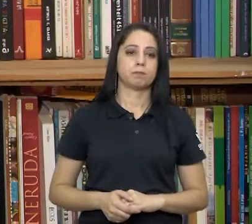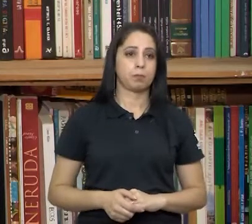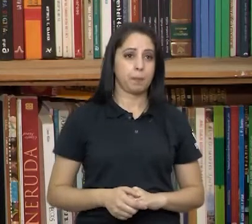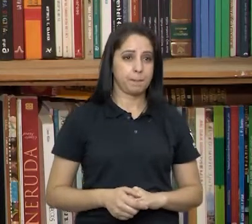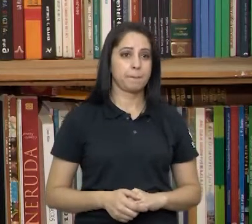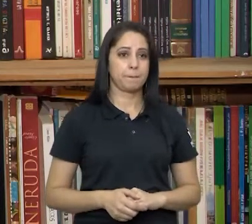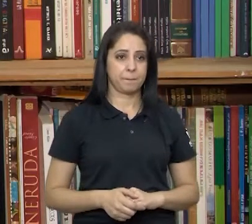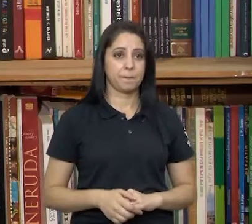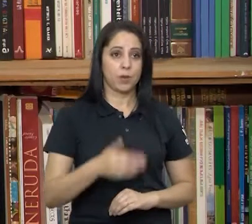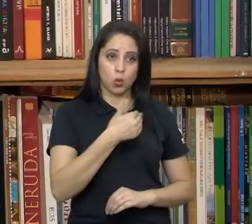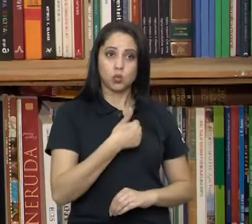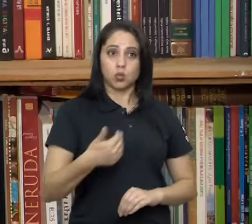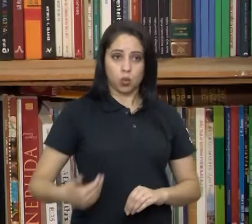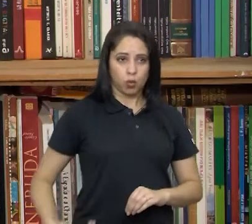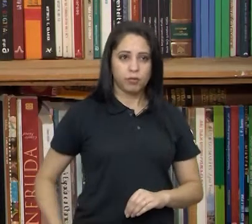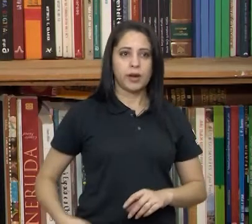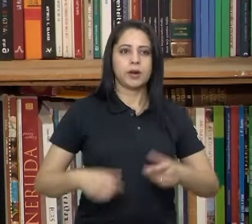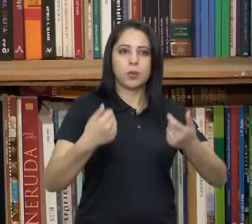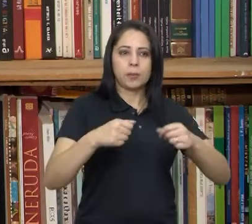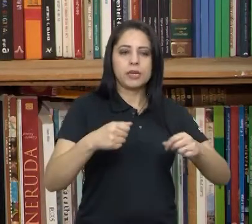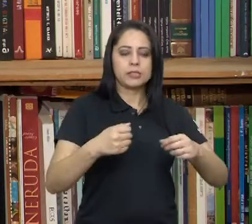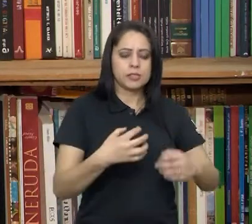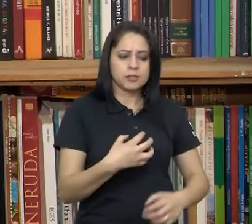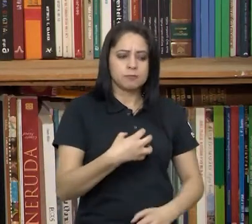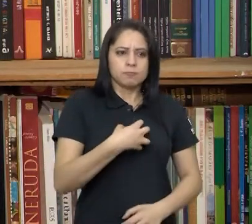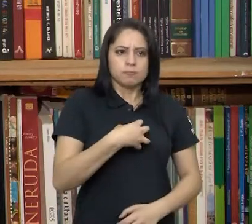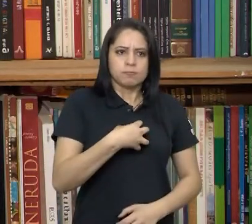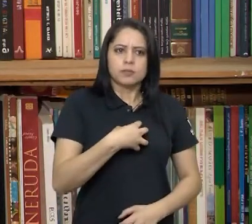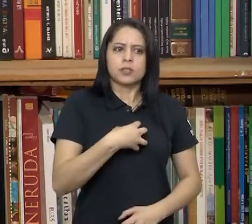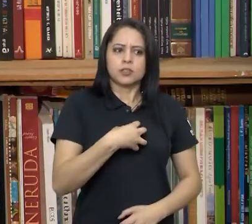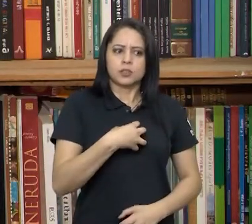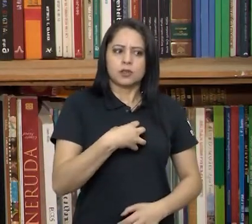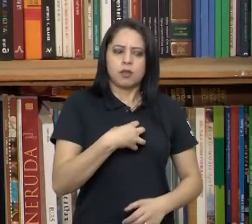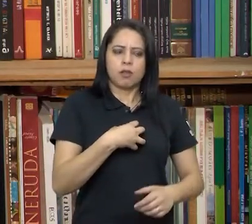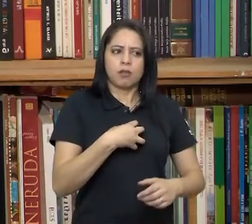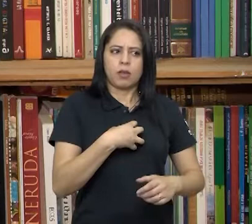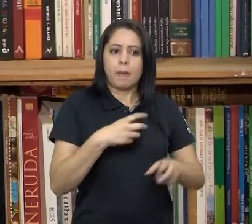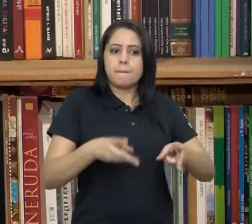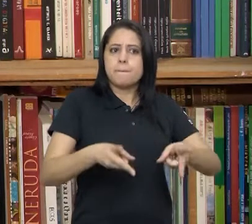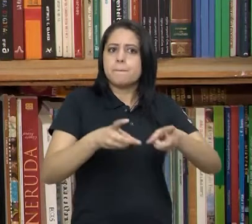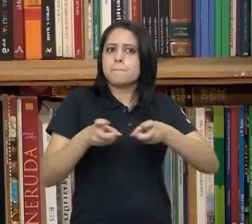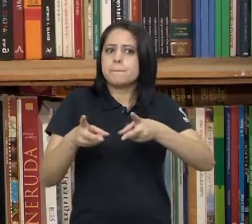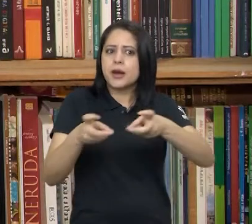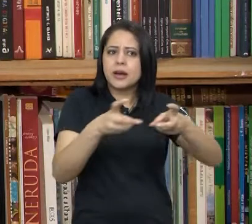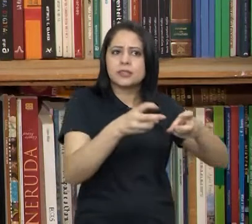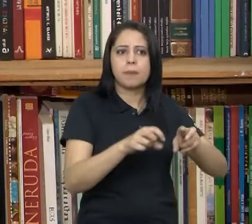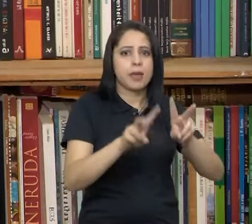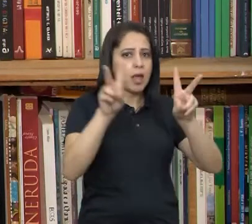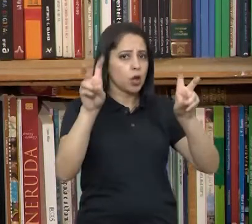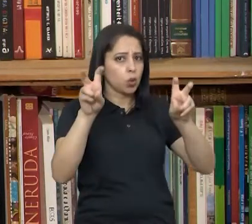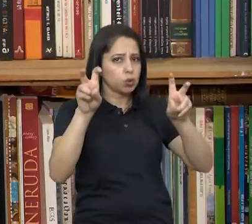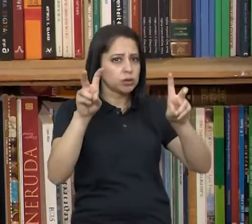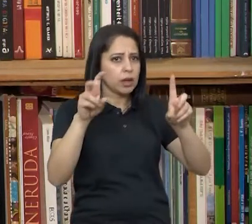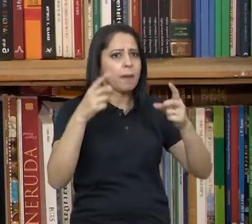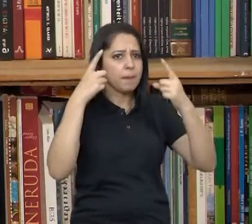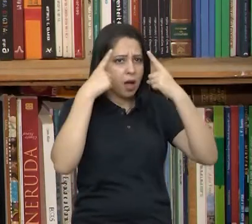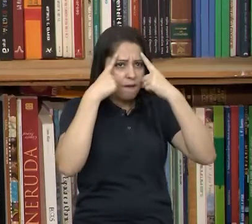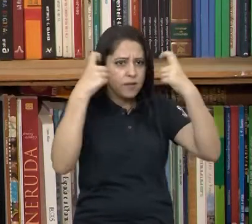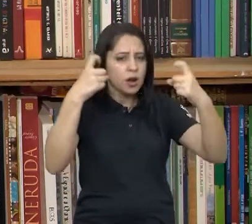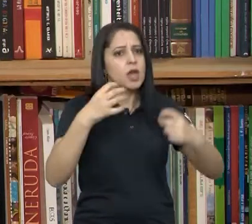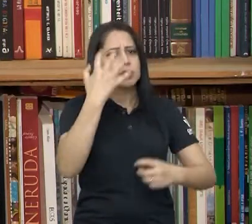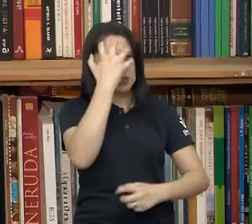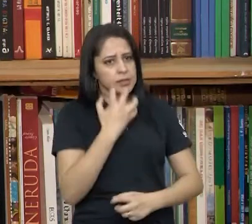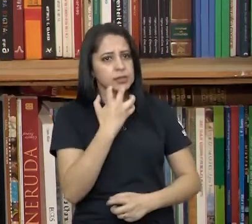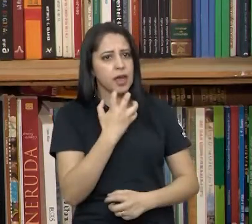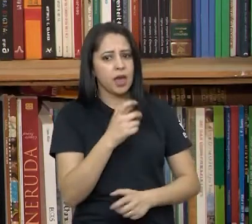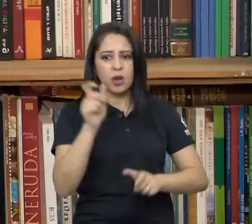os governos sejam cada vez mais sensíveis a gênero, que levem a sério essas pautas, porque são as mulheres que